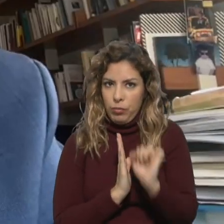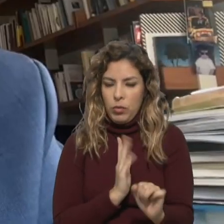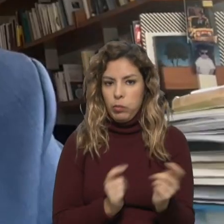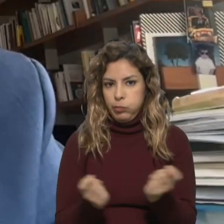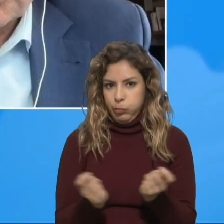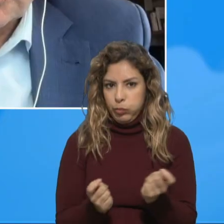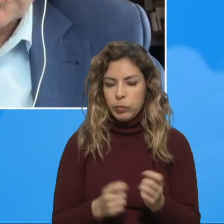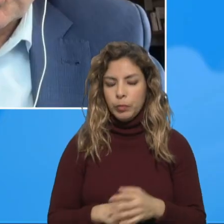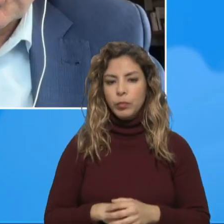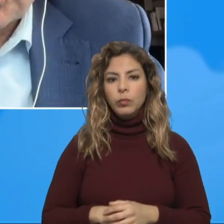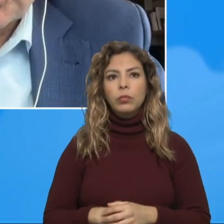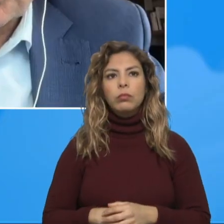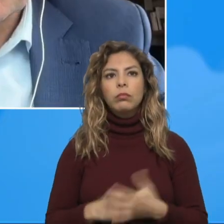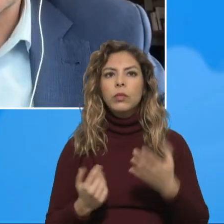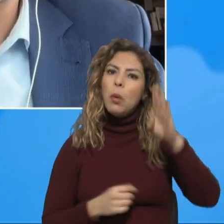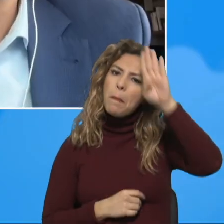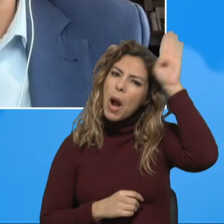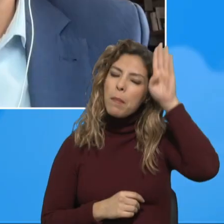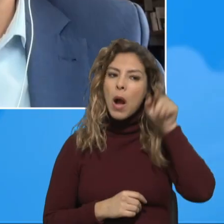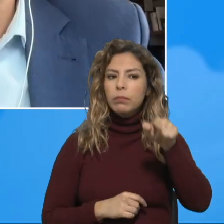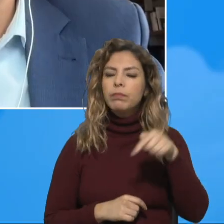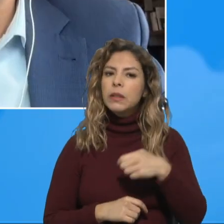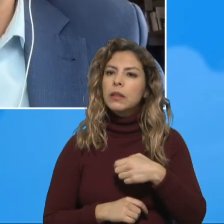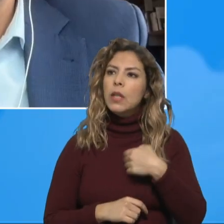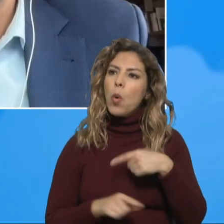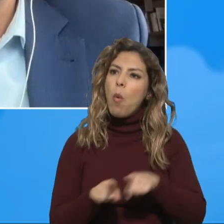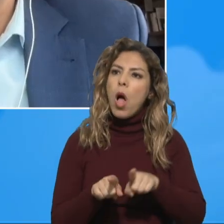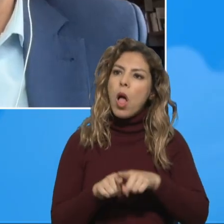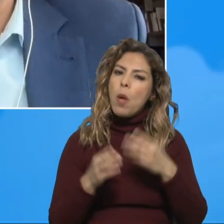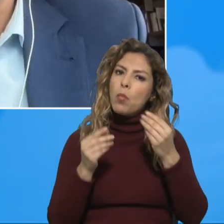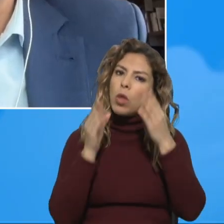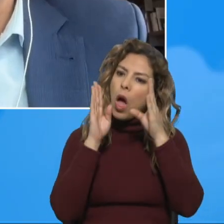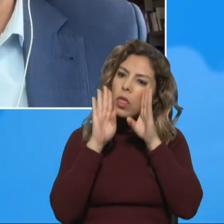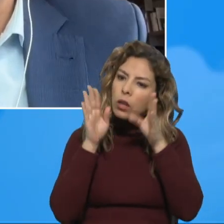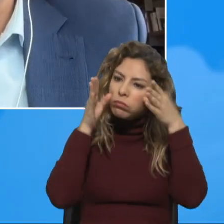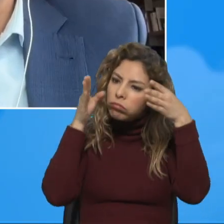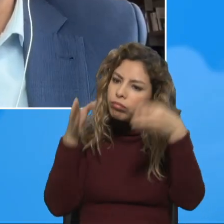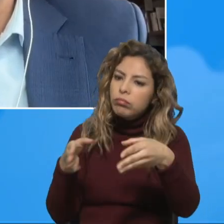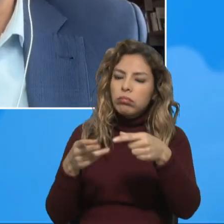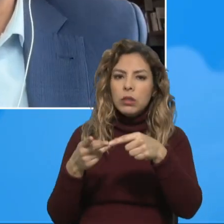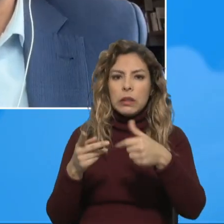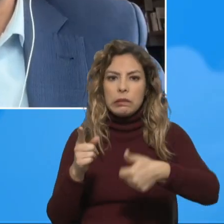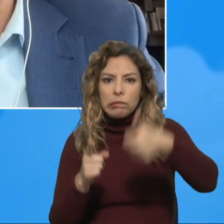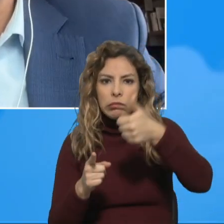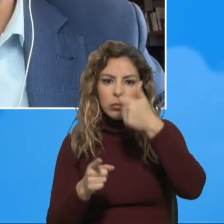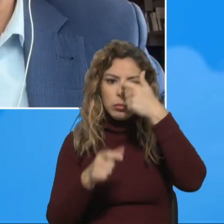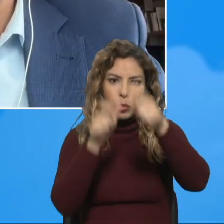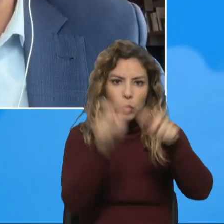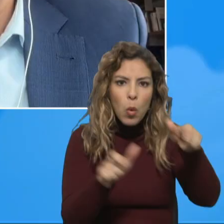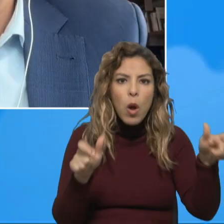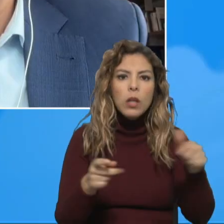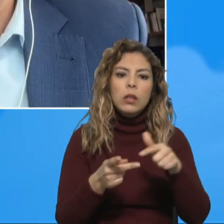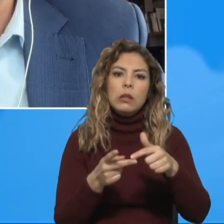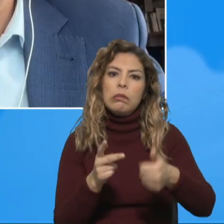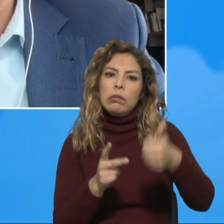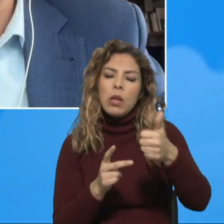Um Papa muito atento e centrado também pelo que diz nas pessoas, na pessoa comum. Um Papa,